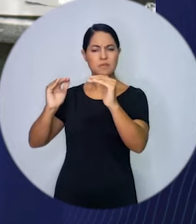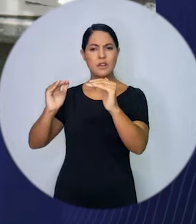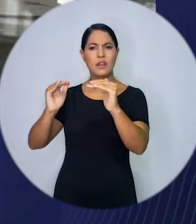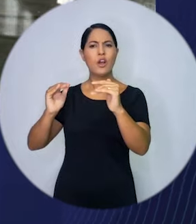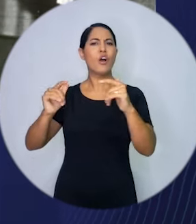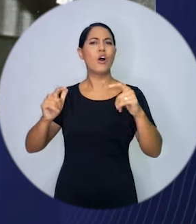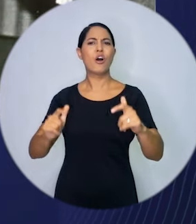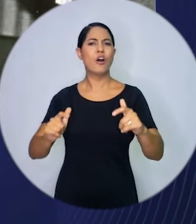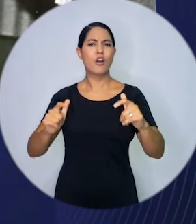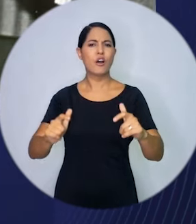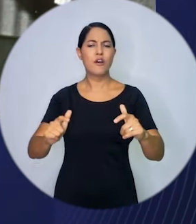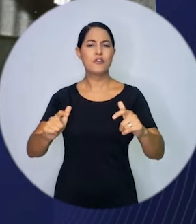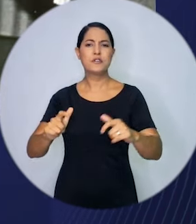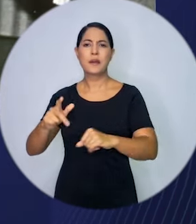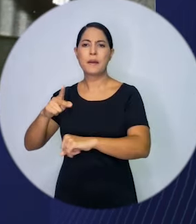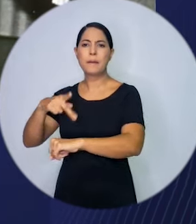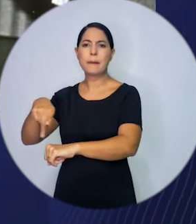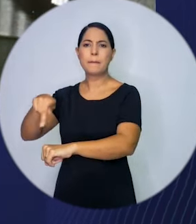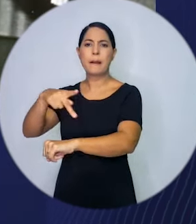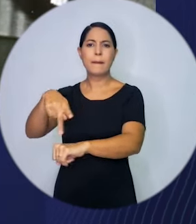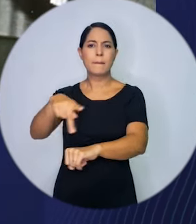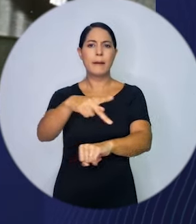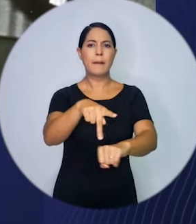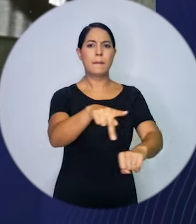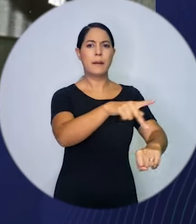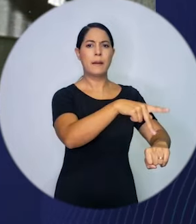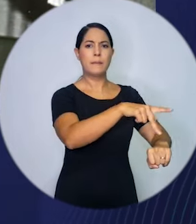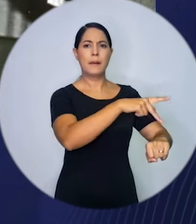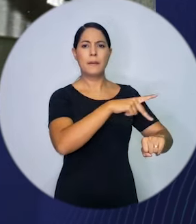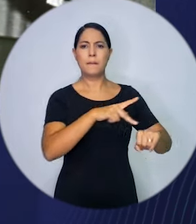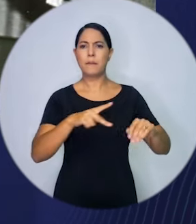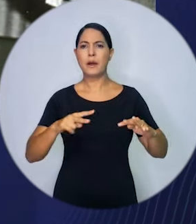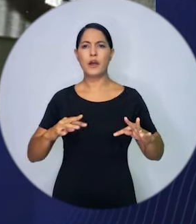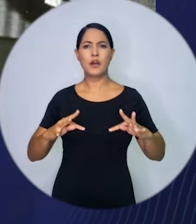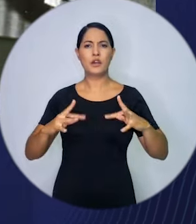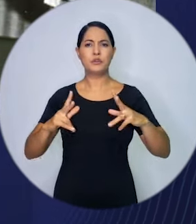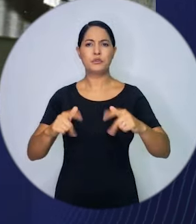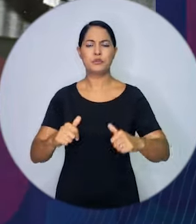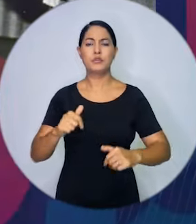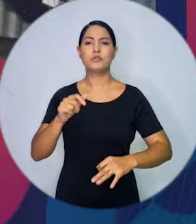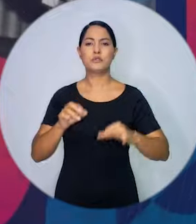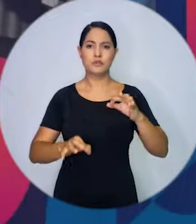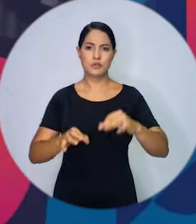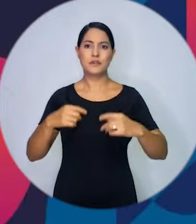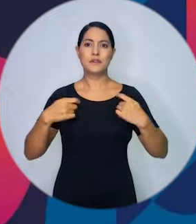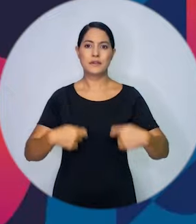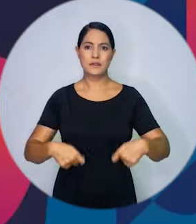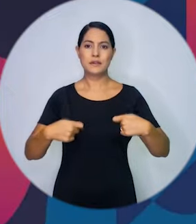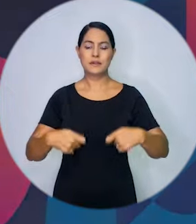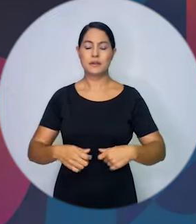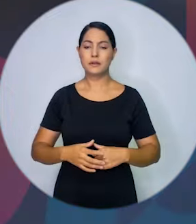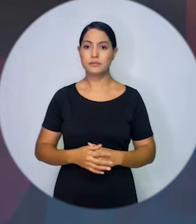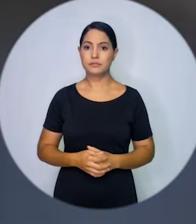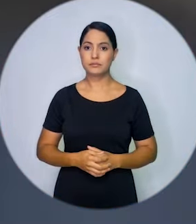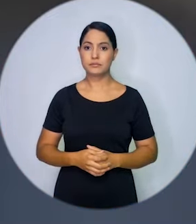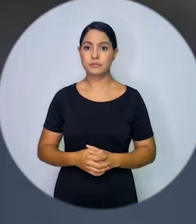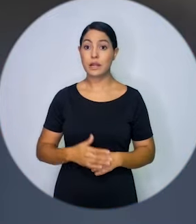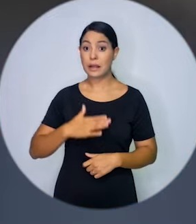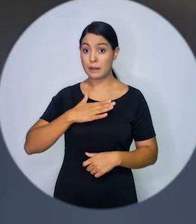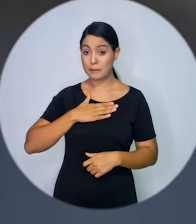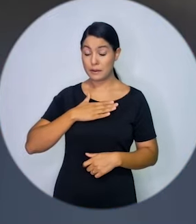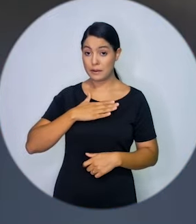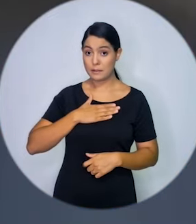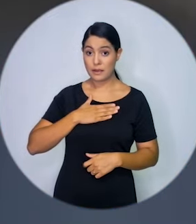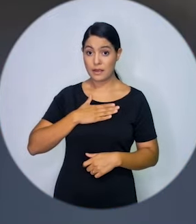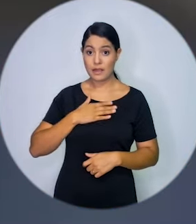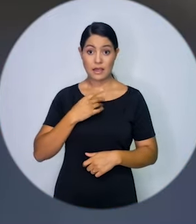em todos os países onde a promoção da justiça se faz necessária. Para mim,